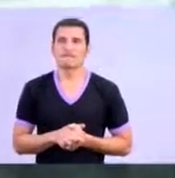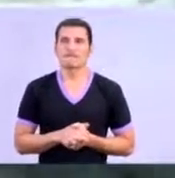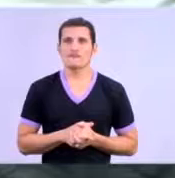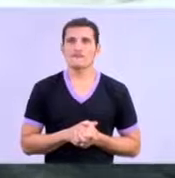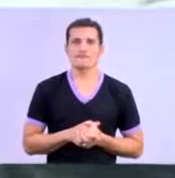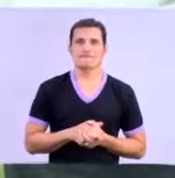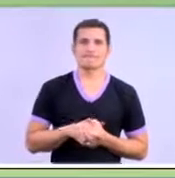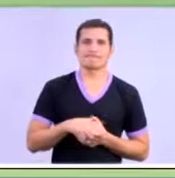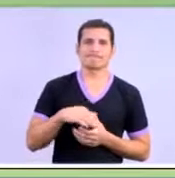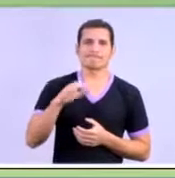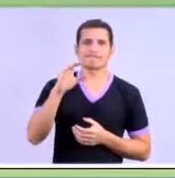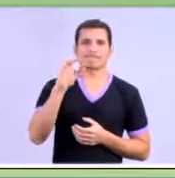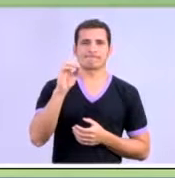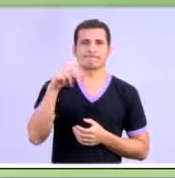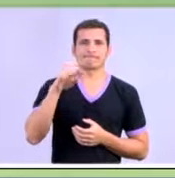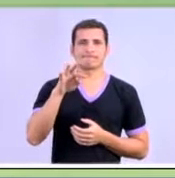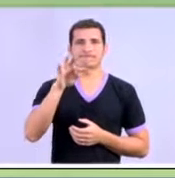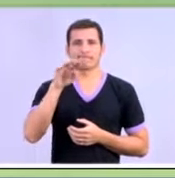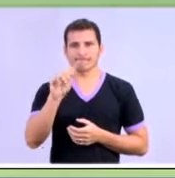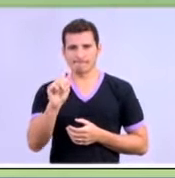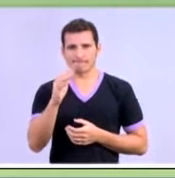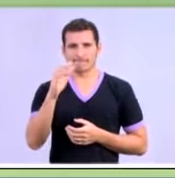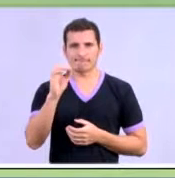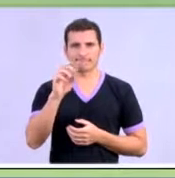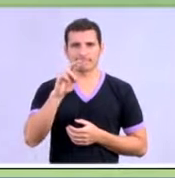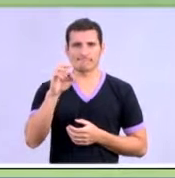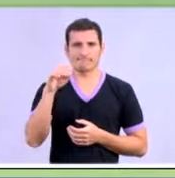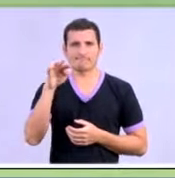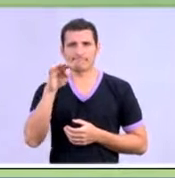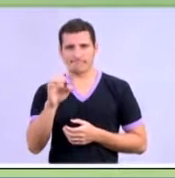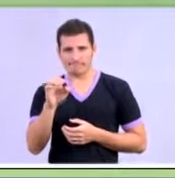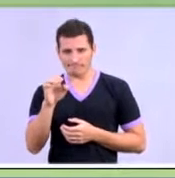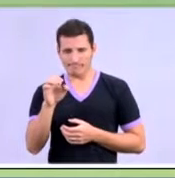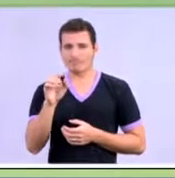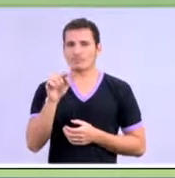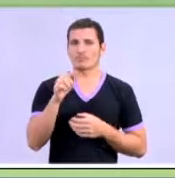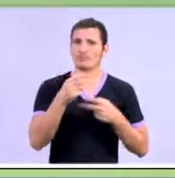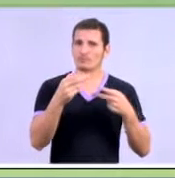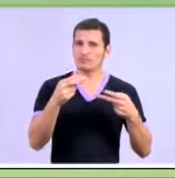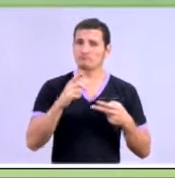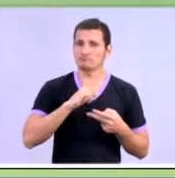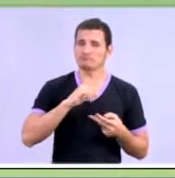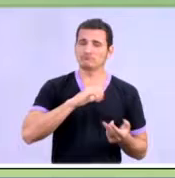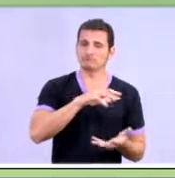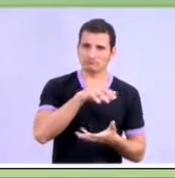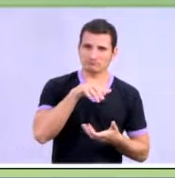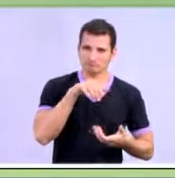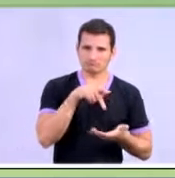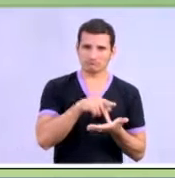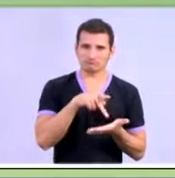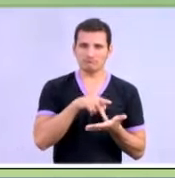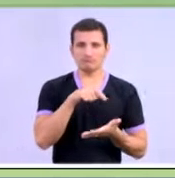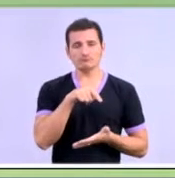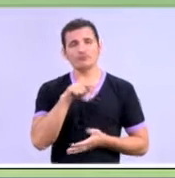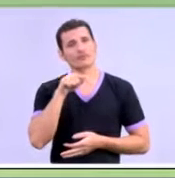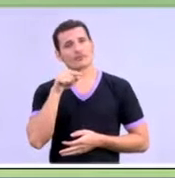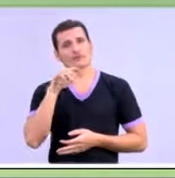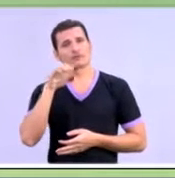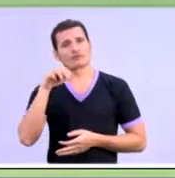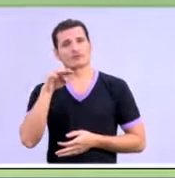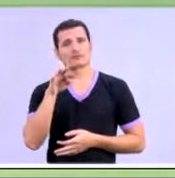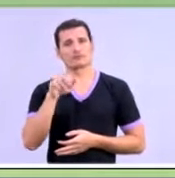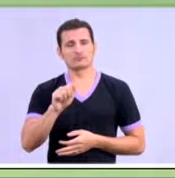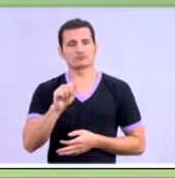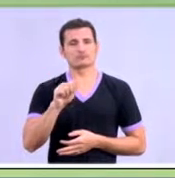conta corrente é um objeto que existe no mundo real, né? Com a conta corrente é possível, quer dizer,